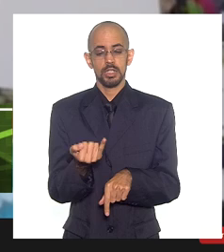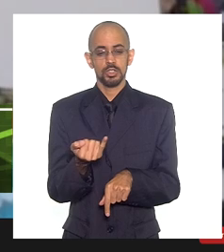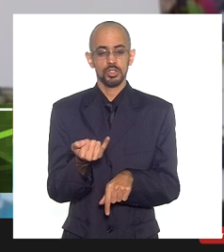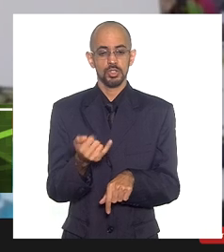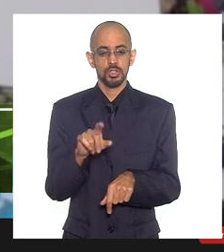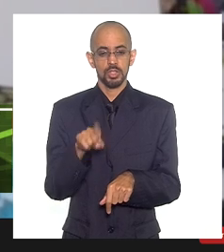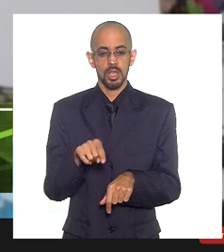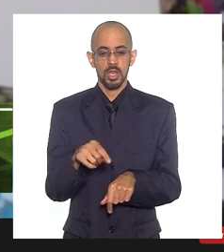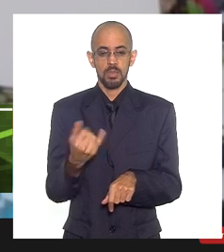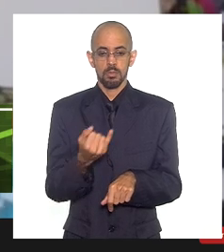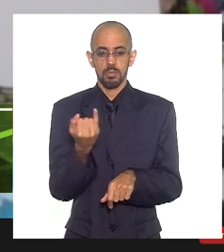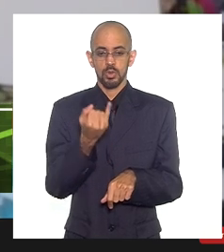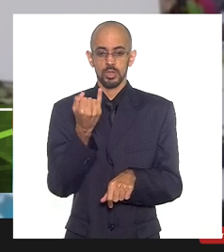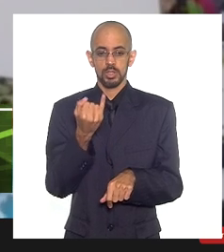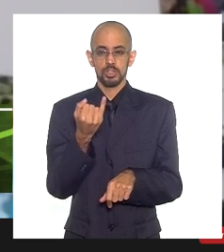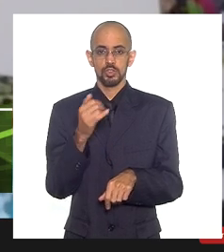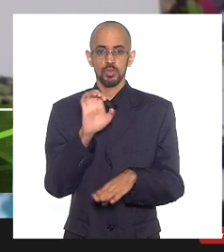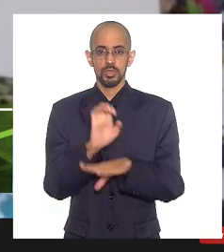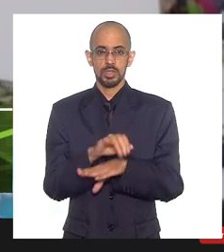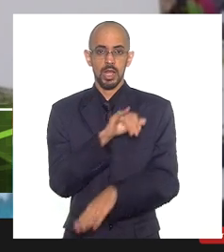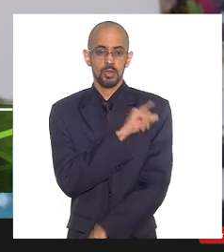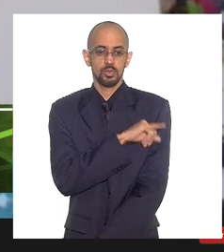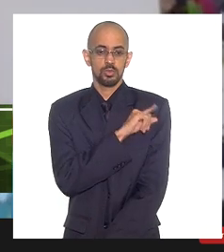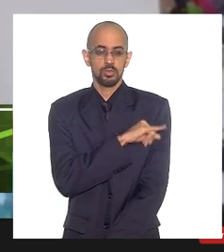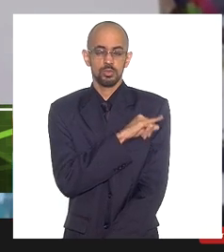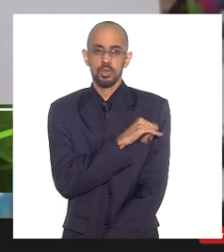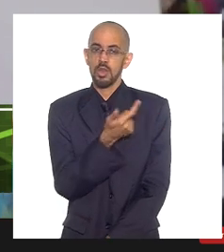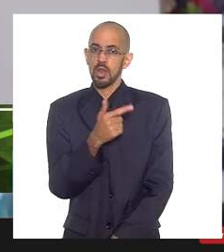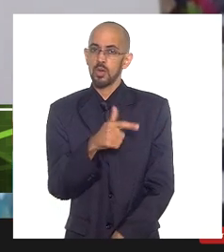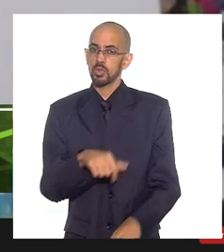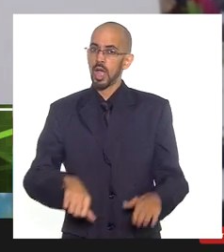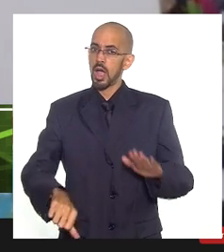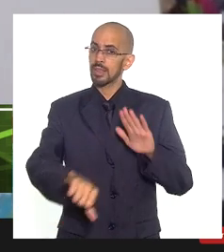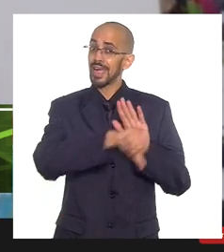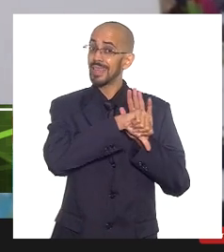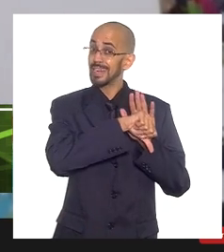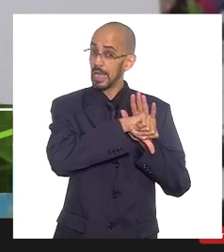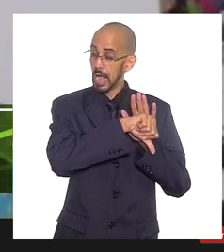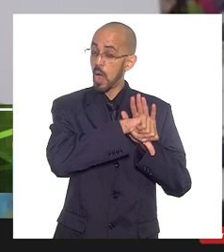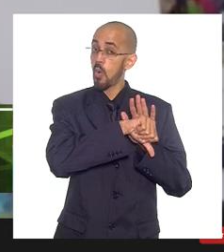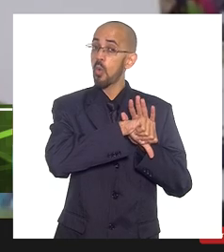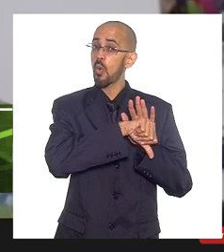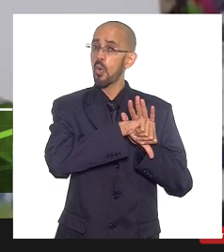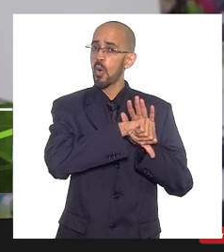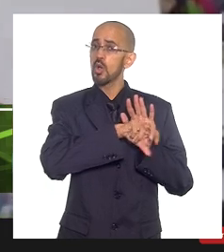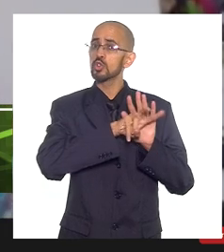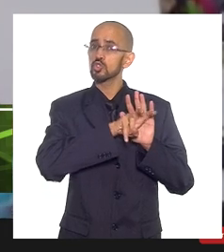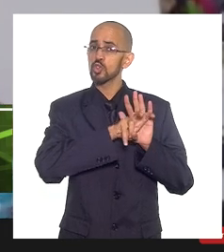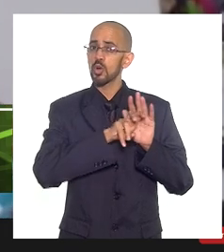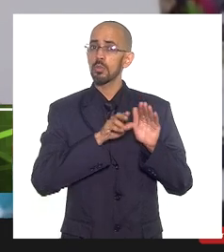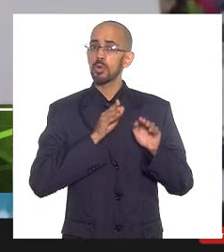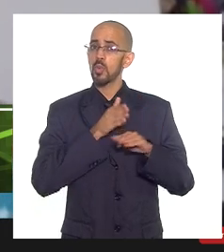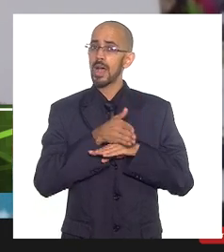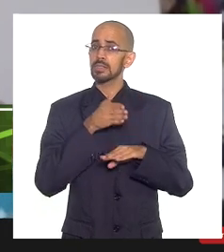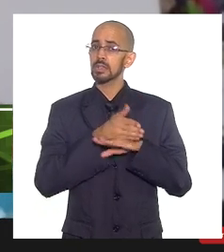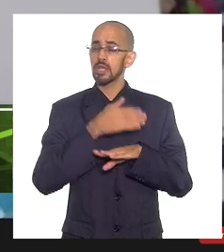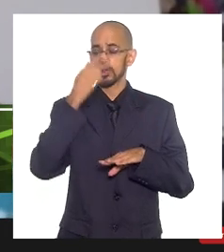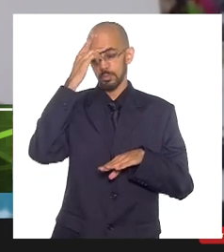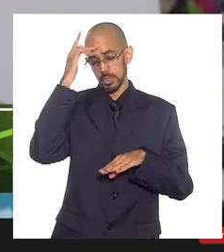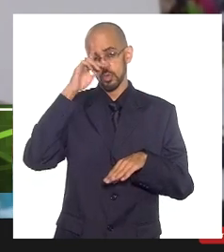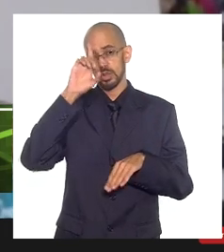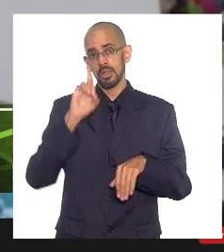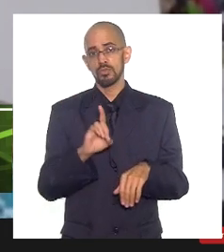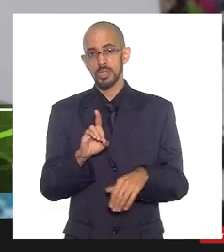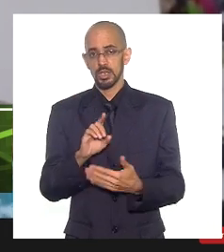estado do Rio de Janeiro está ilegal no cumprimento da lei que garante acesso a pessoas com deficiência então a gente